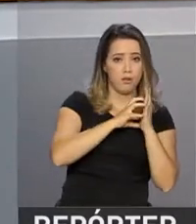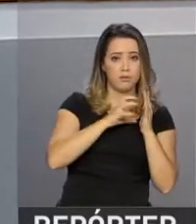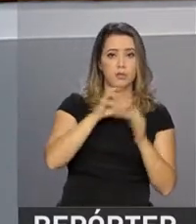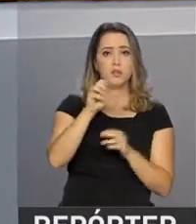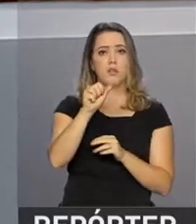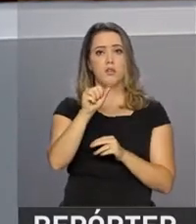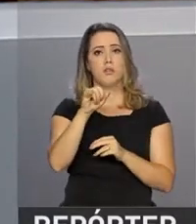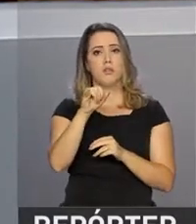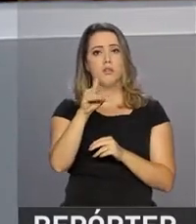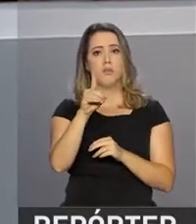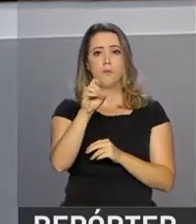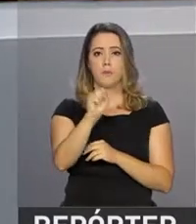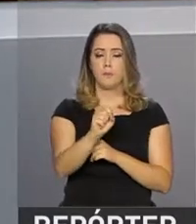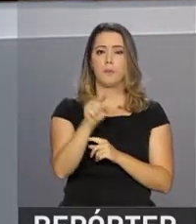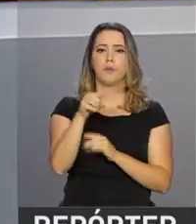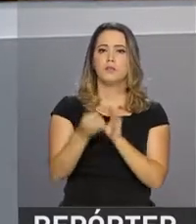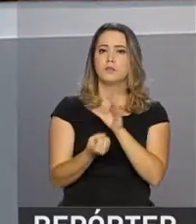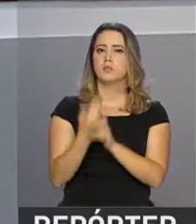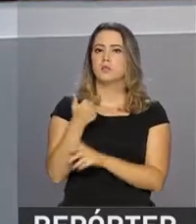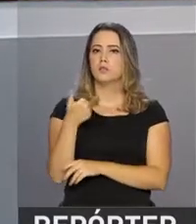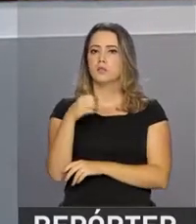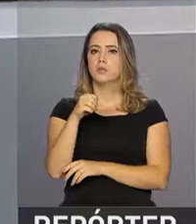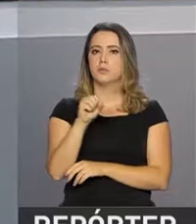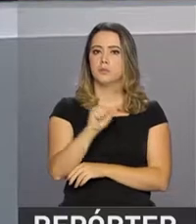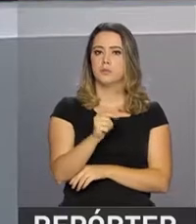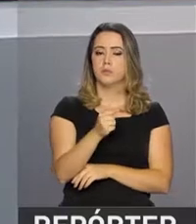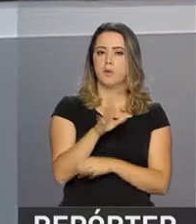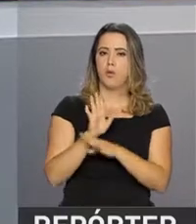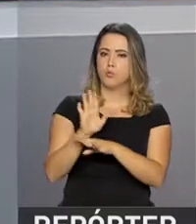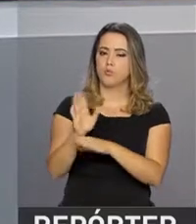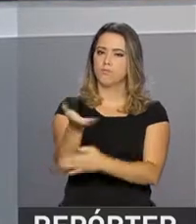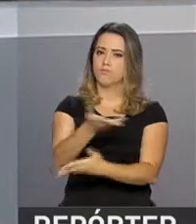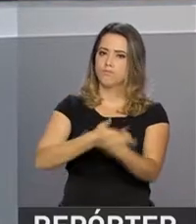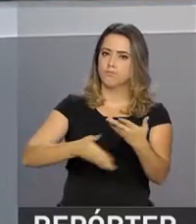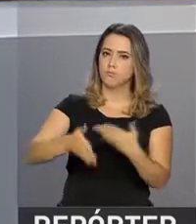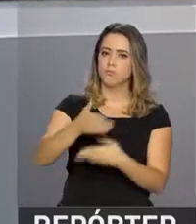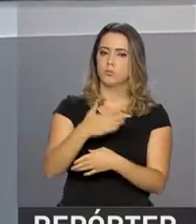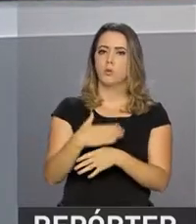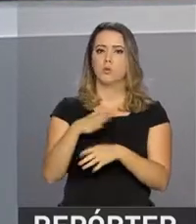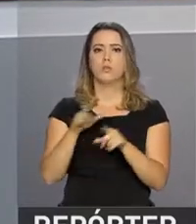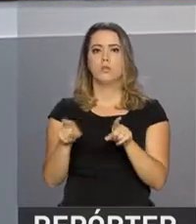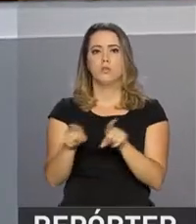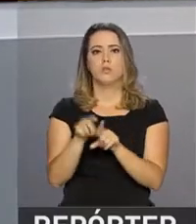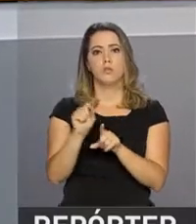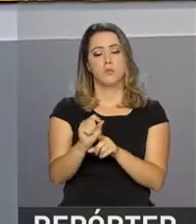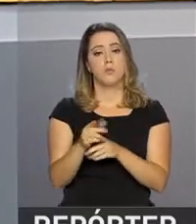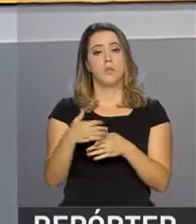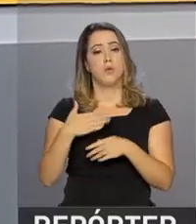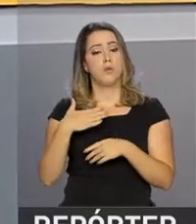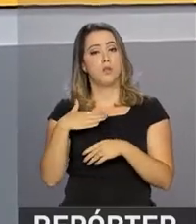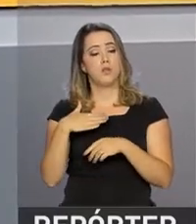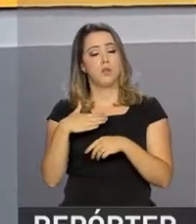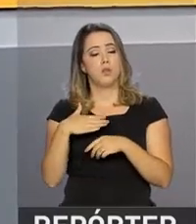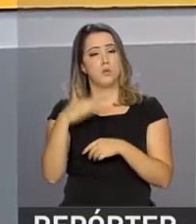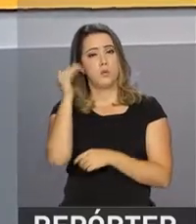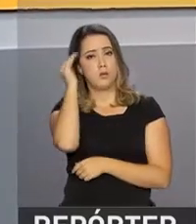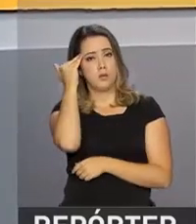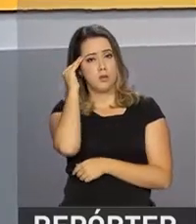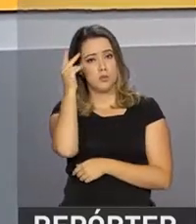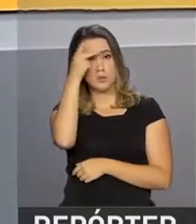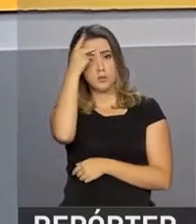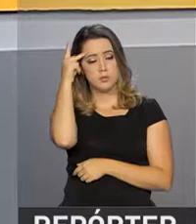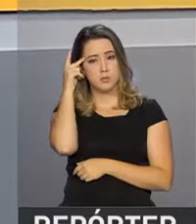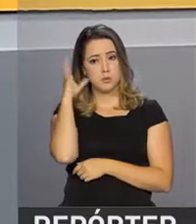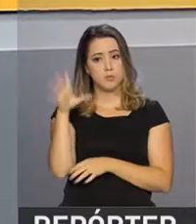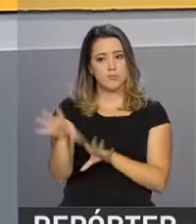1987 a data serve para reforçar a solidariedade a tolerância tolerância ea compreensão com as pessoas infectadas